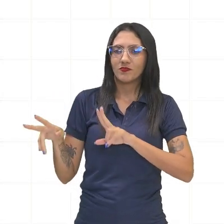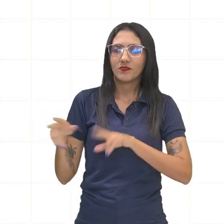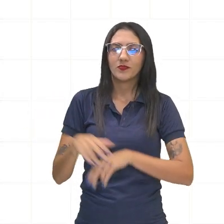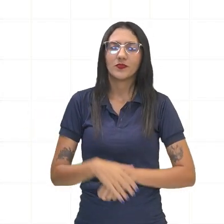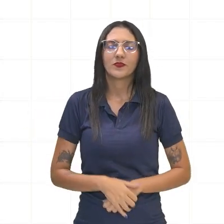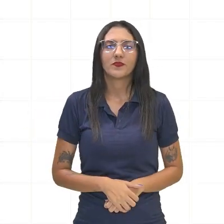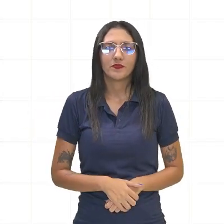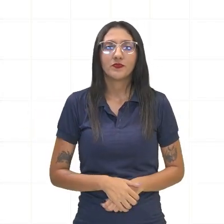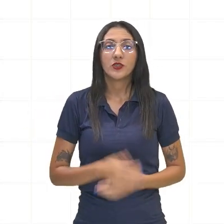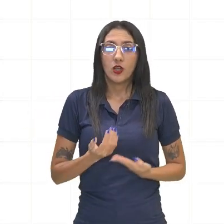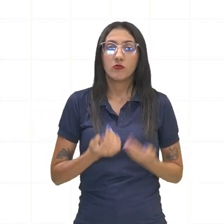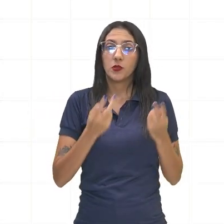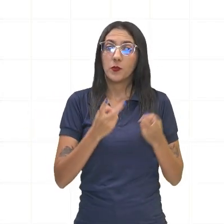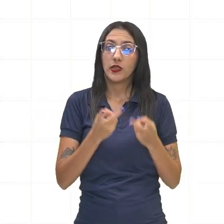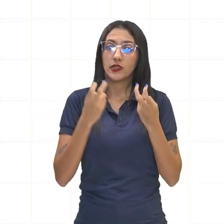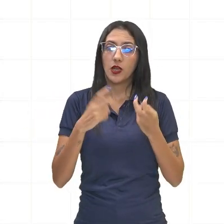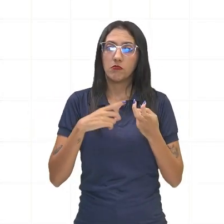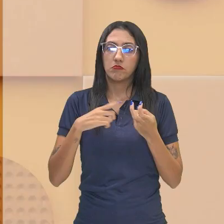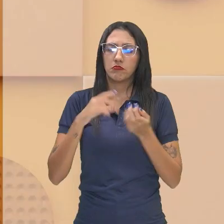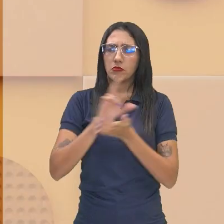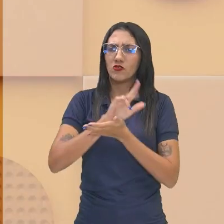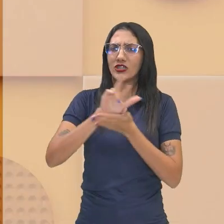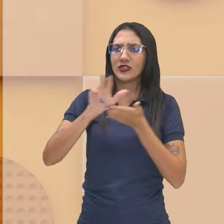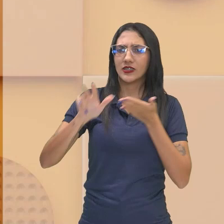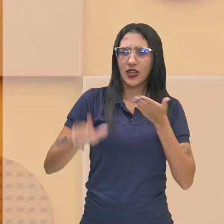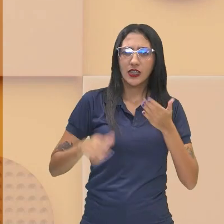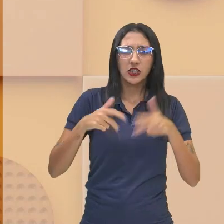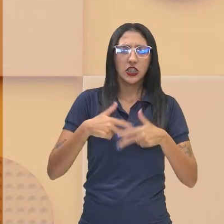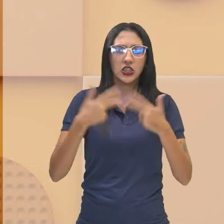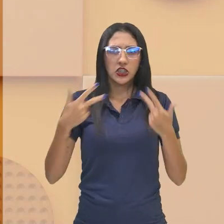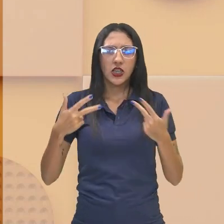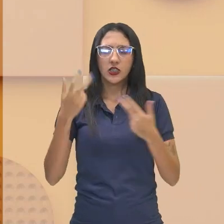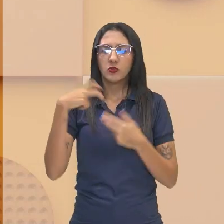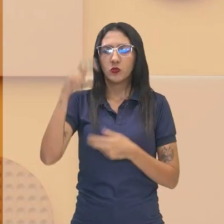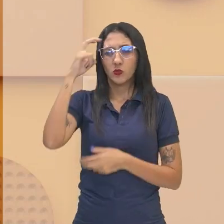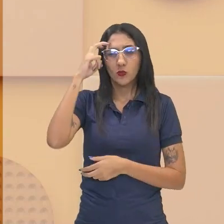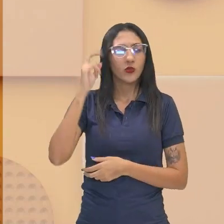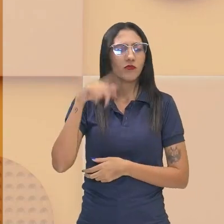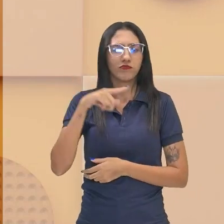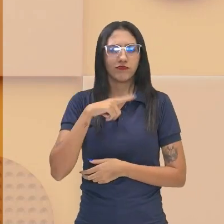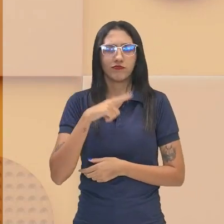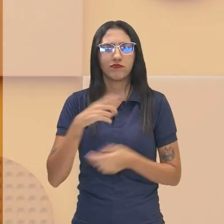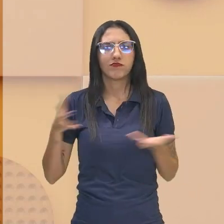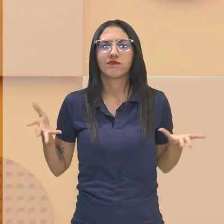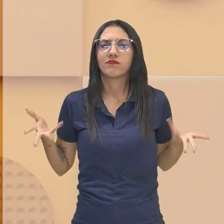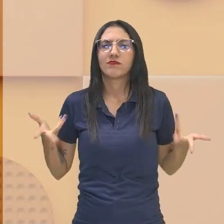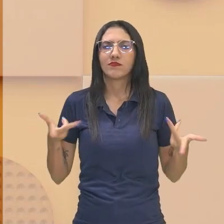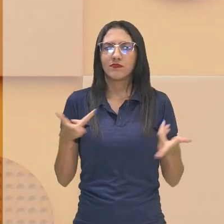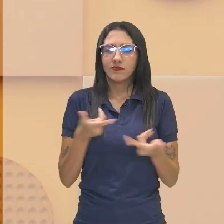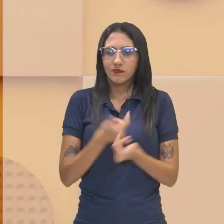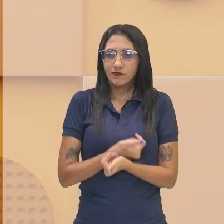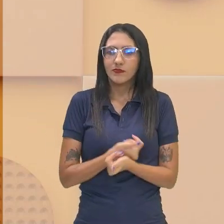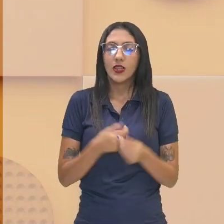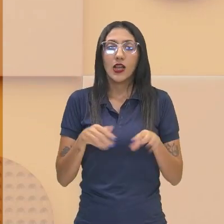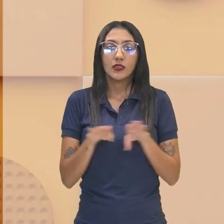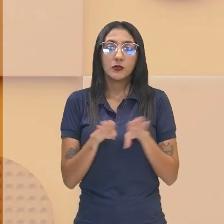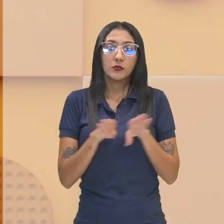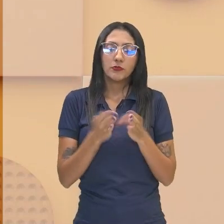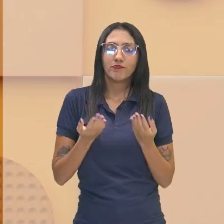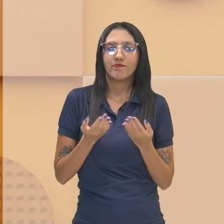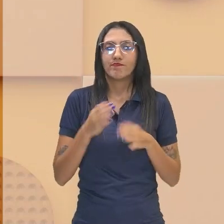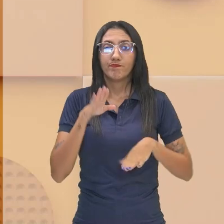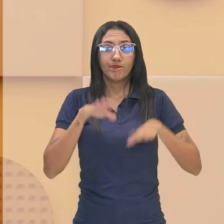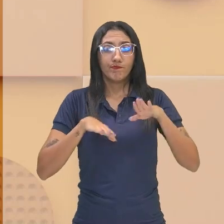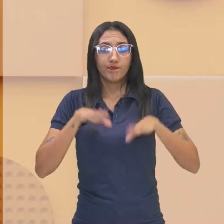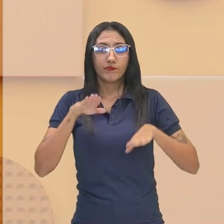Que a diversidade humana, ela é riquíssima e que, dependendo